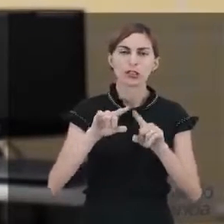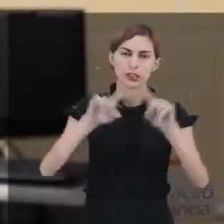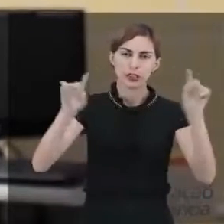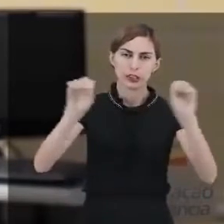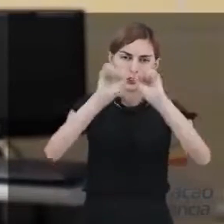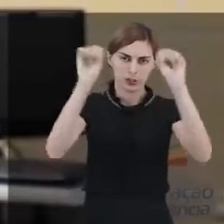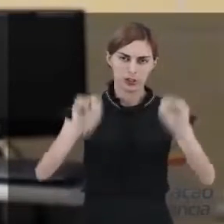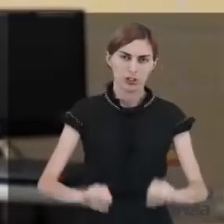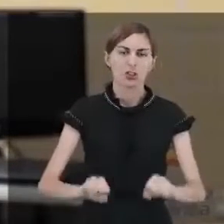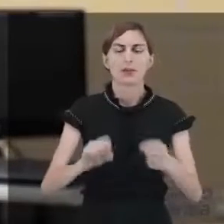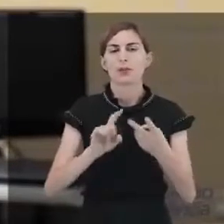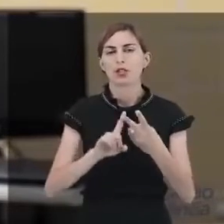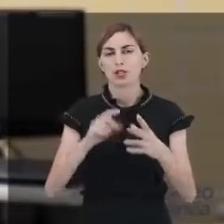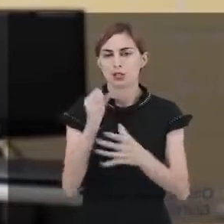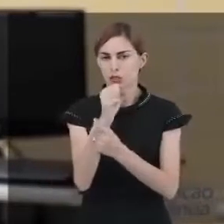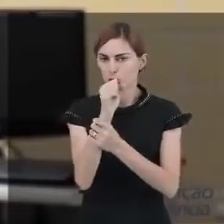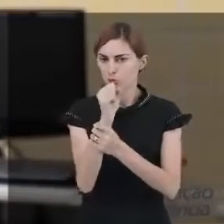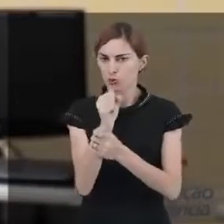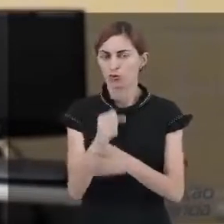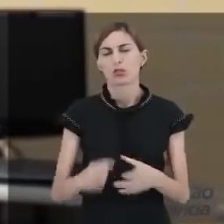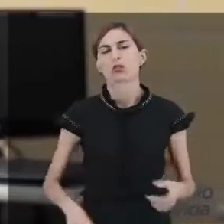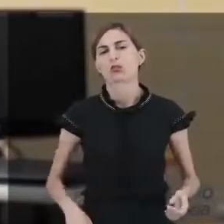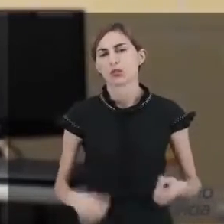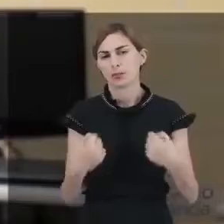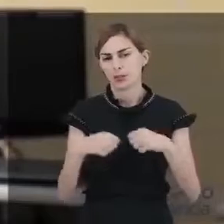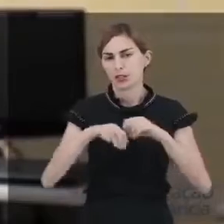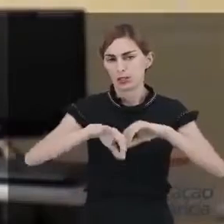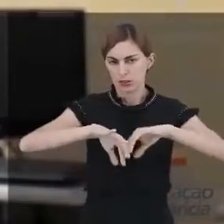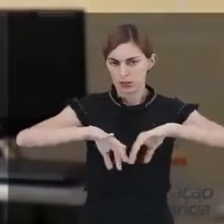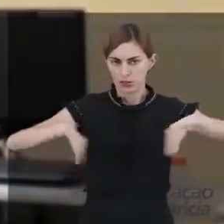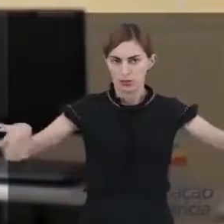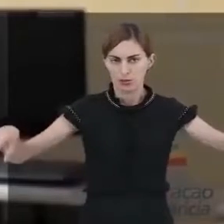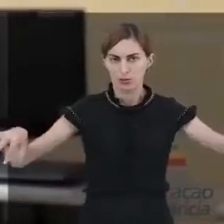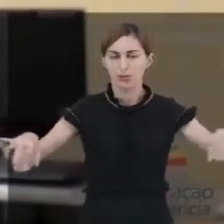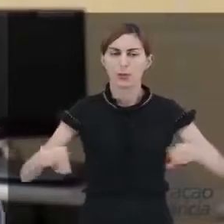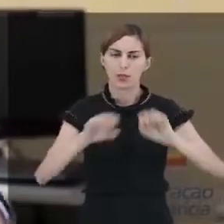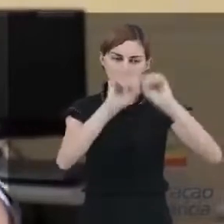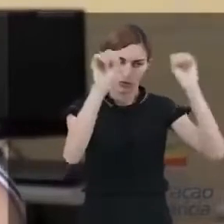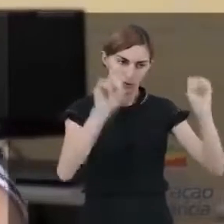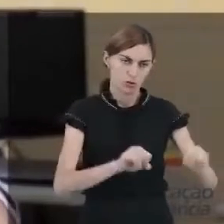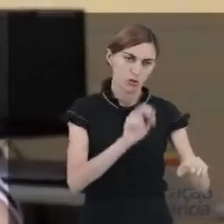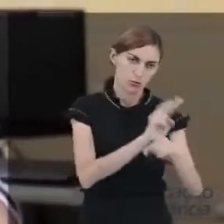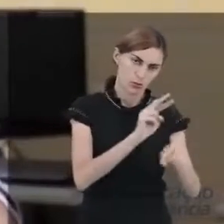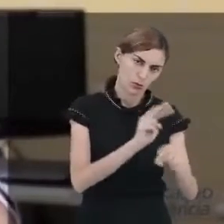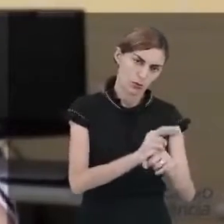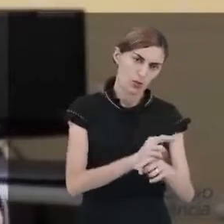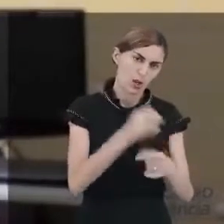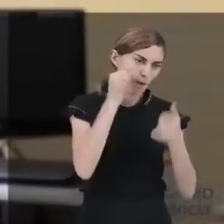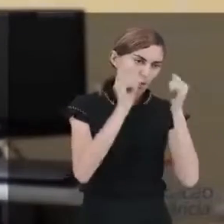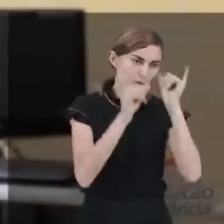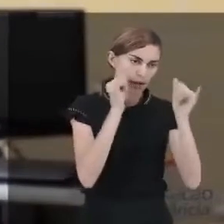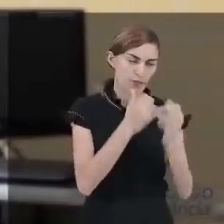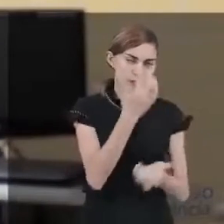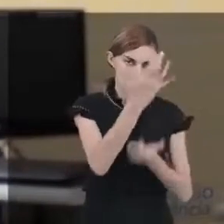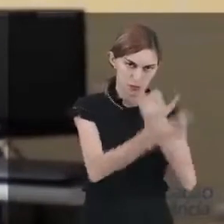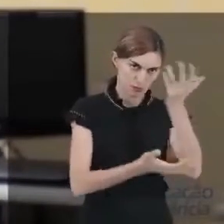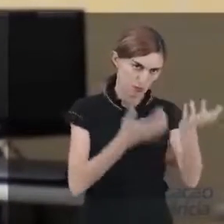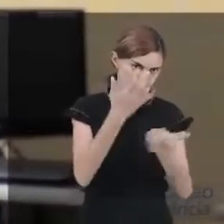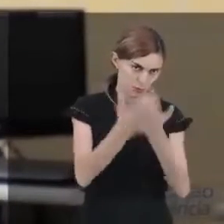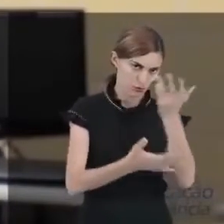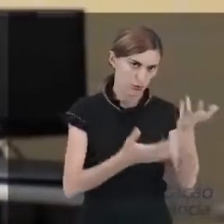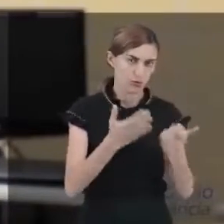sistemas. O sistema de segurança contra incêndio, que eles separam lá como sistema de prevenção de combate a incêndios, e aí nós vamos encontrar os